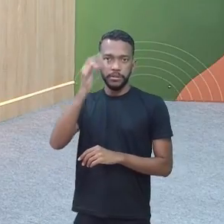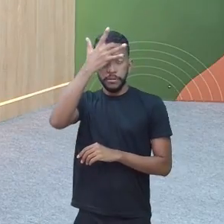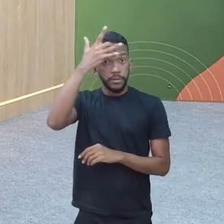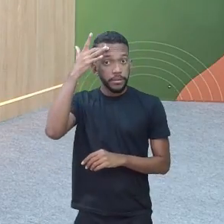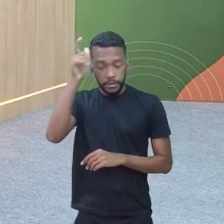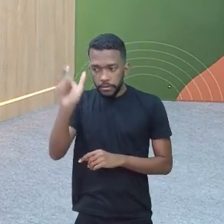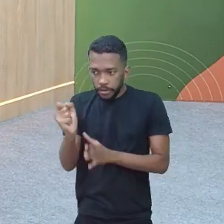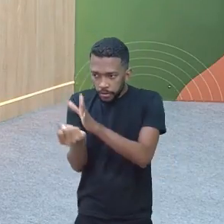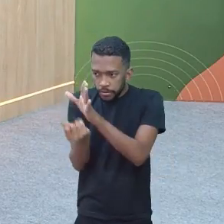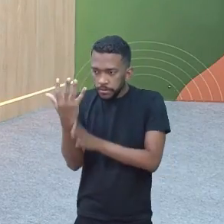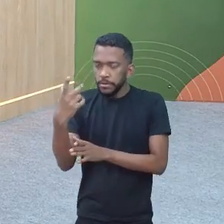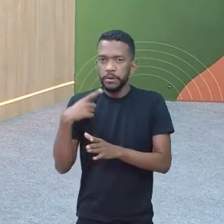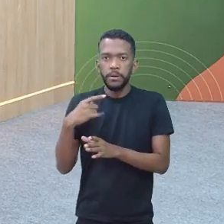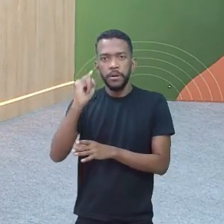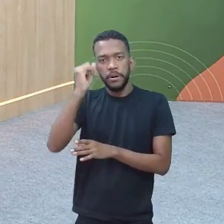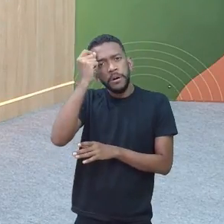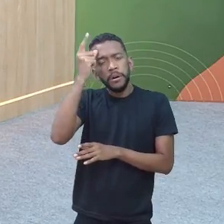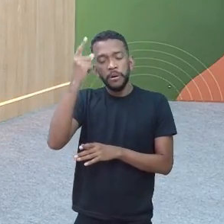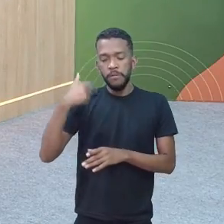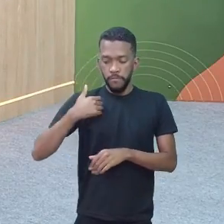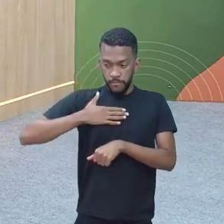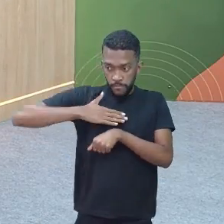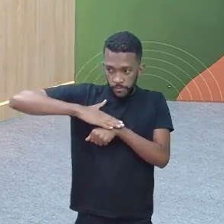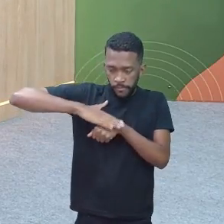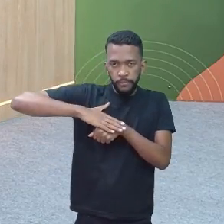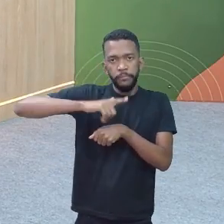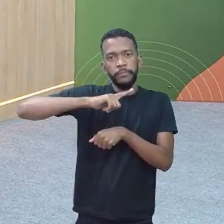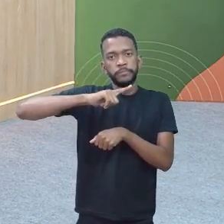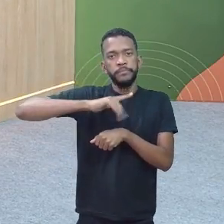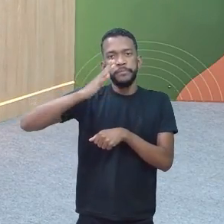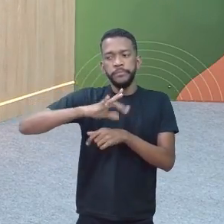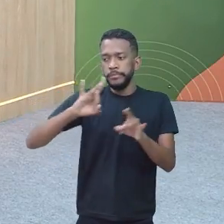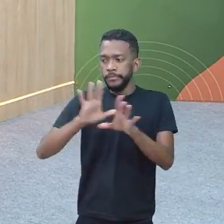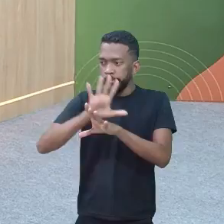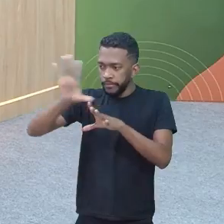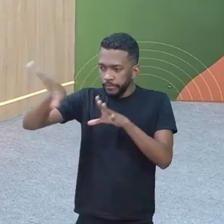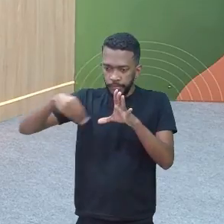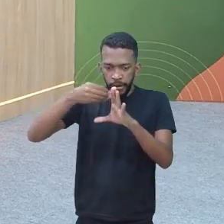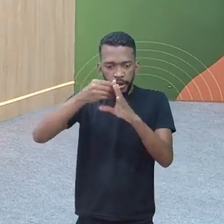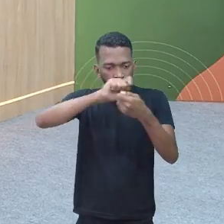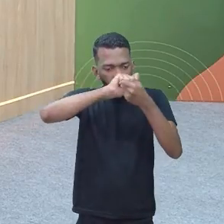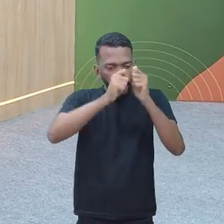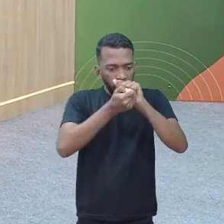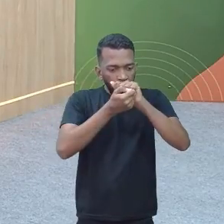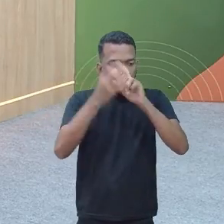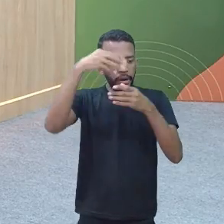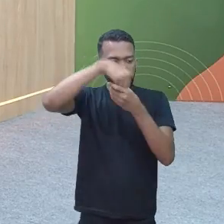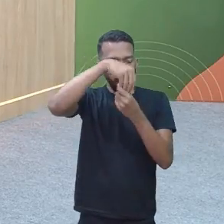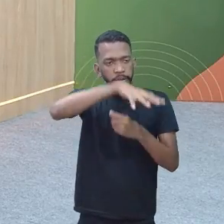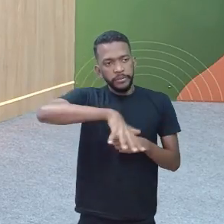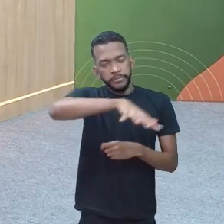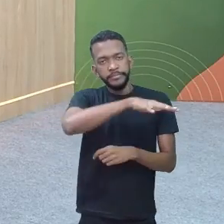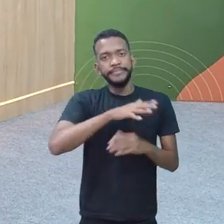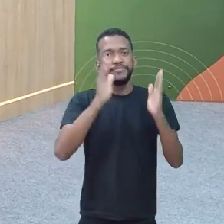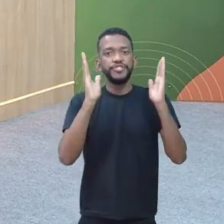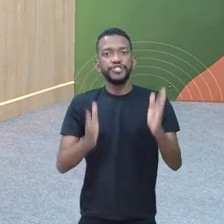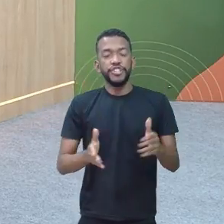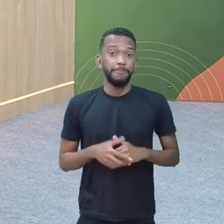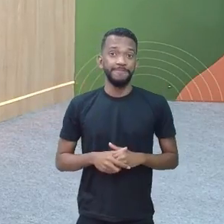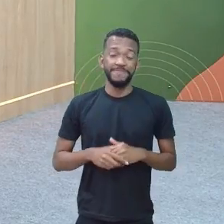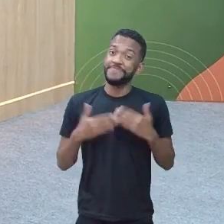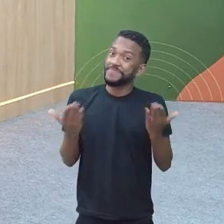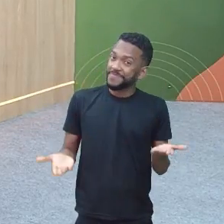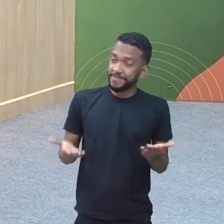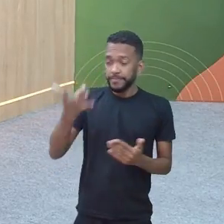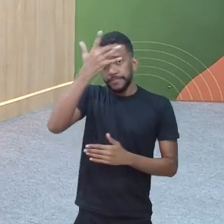está pegando uma ideia que só ele teve na produção de um conteúdo que é inédito na internet. Então, essa